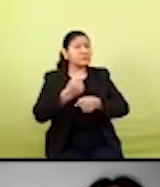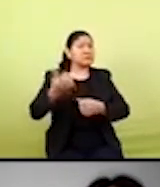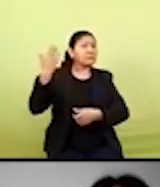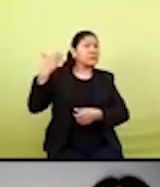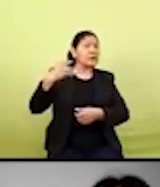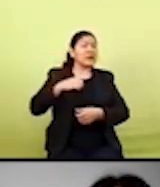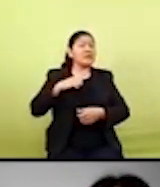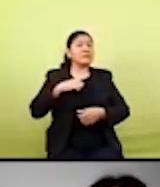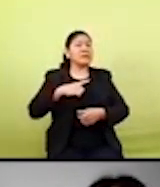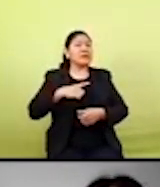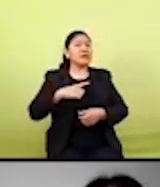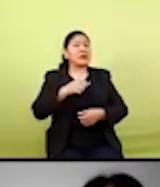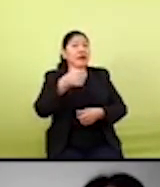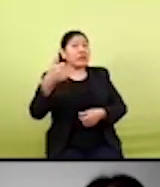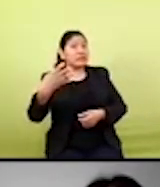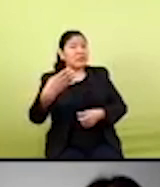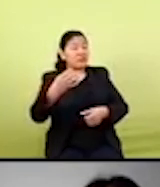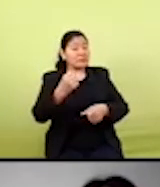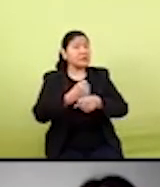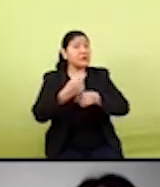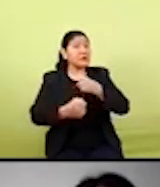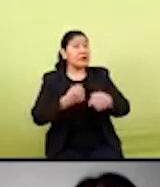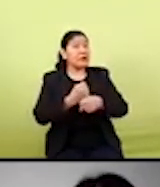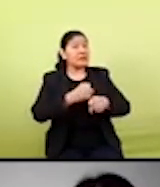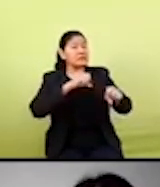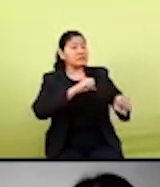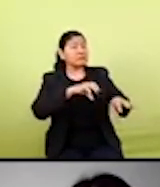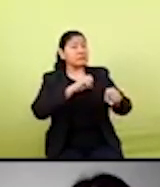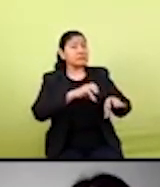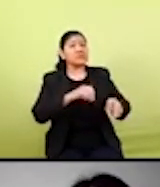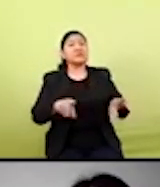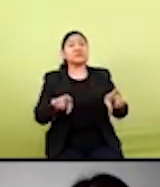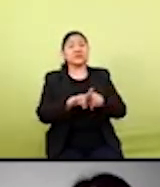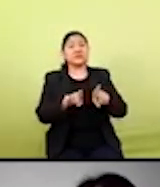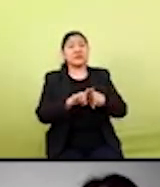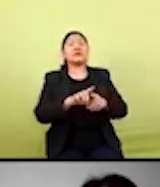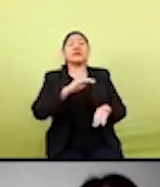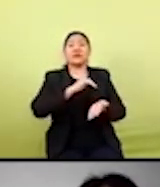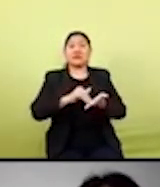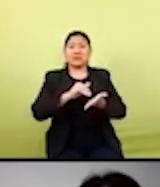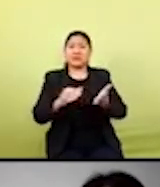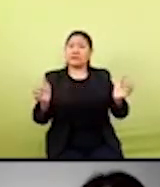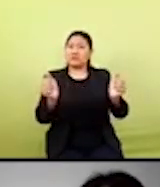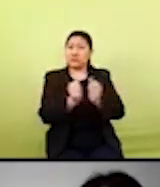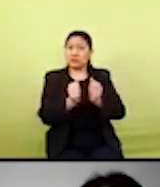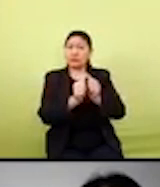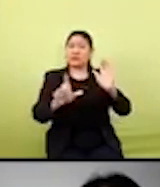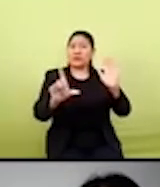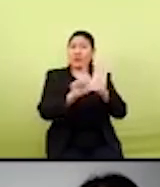iniciamos as nossas formações também com a lei municipal, né, com a Lei 6.126 de